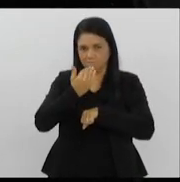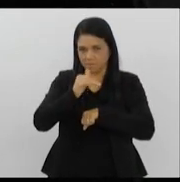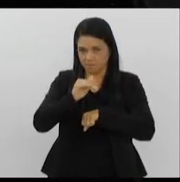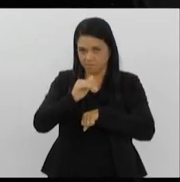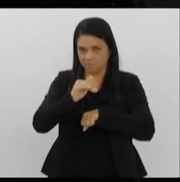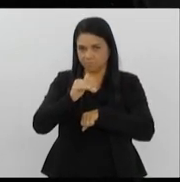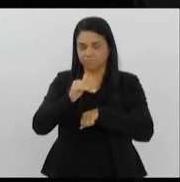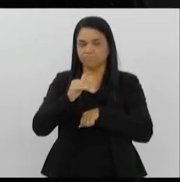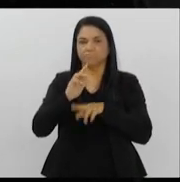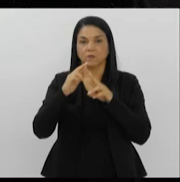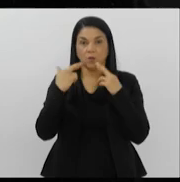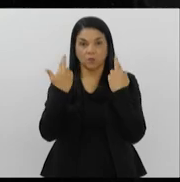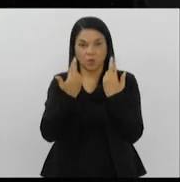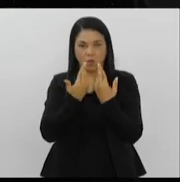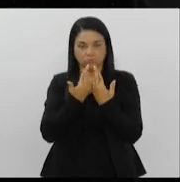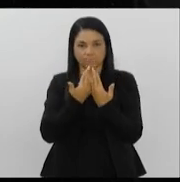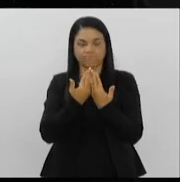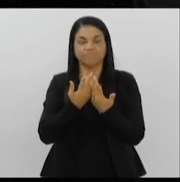onde